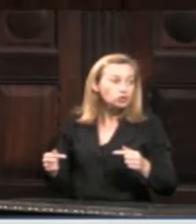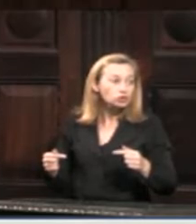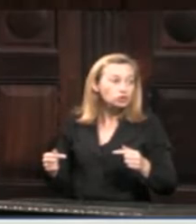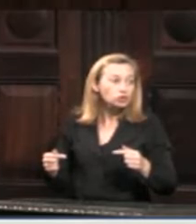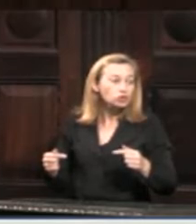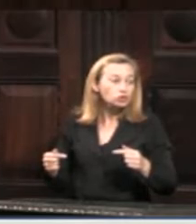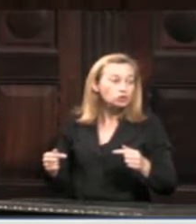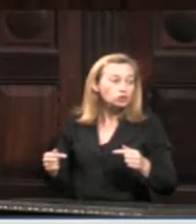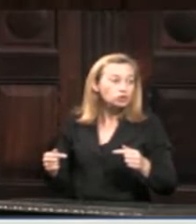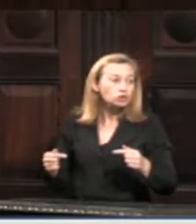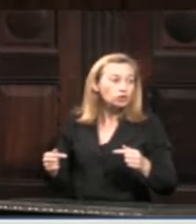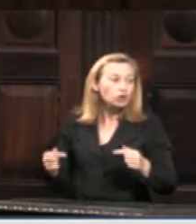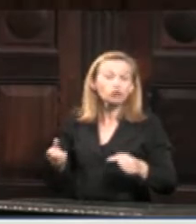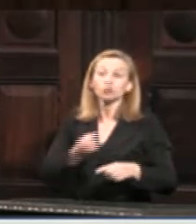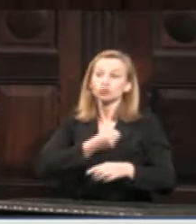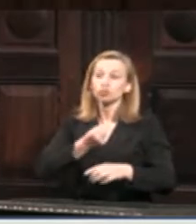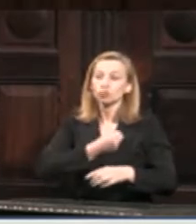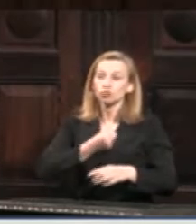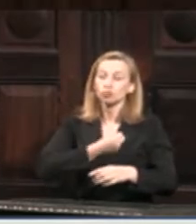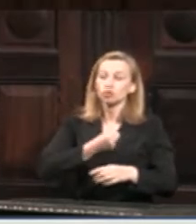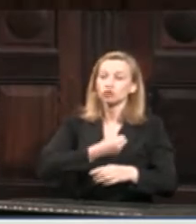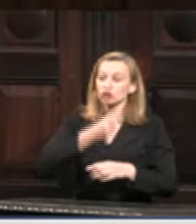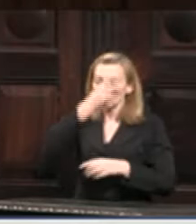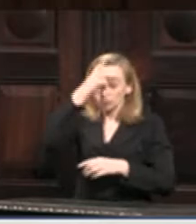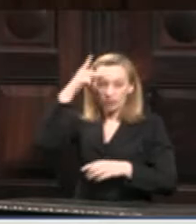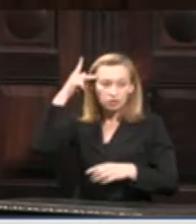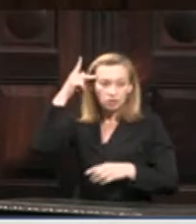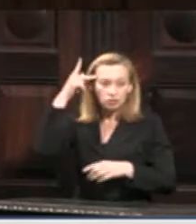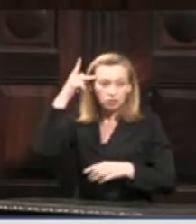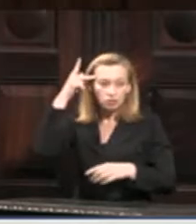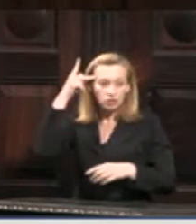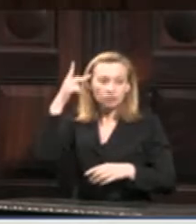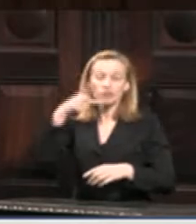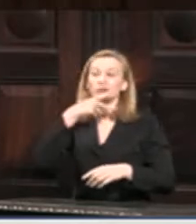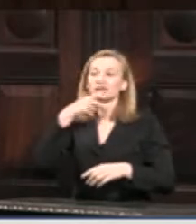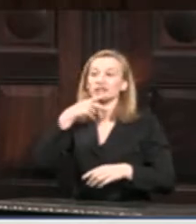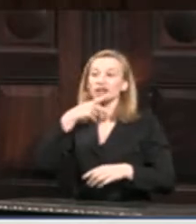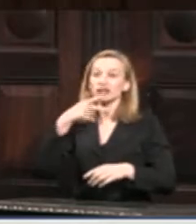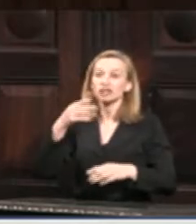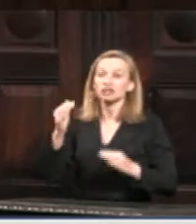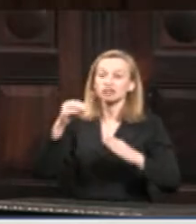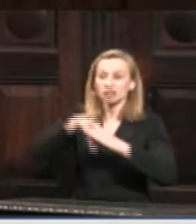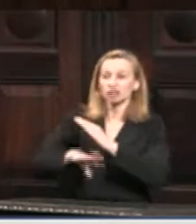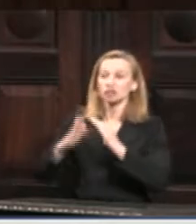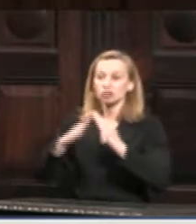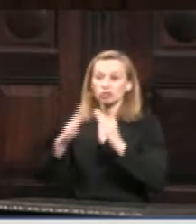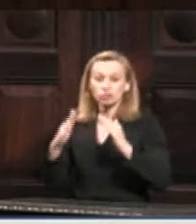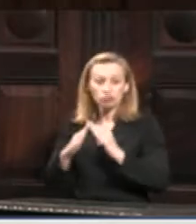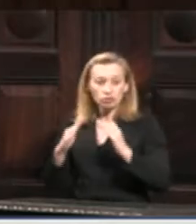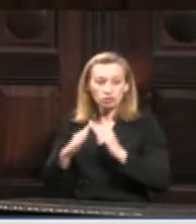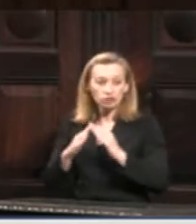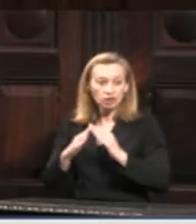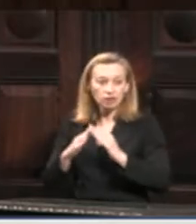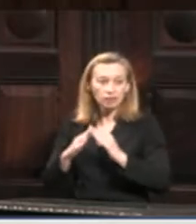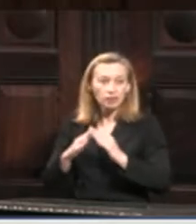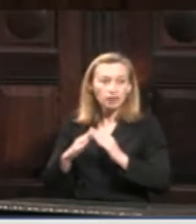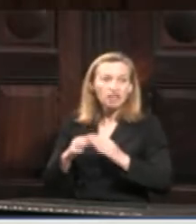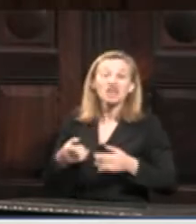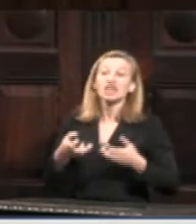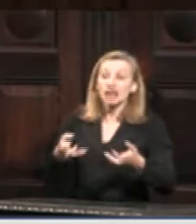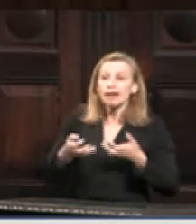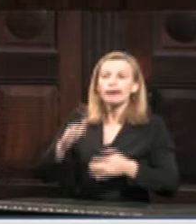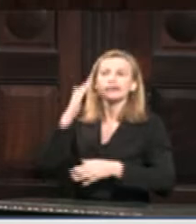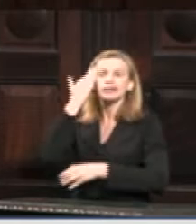parlamentares que possui o partido. Então, querer reverter, querer